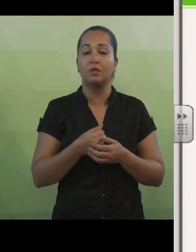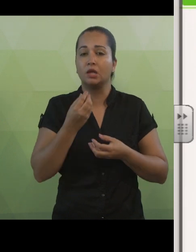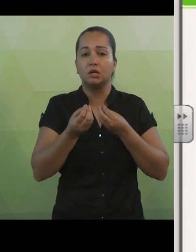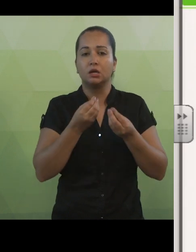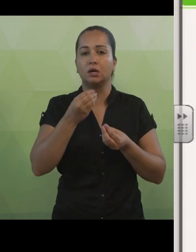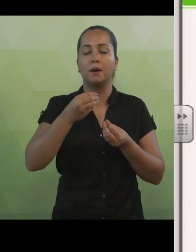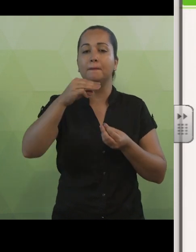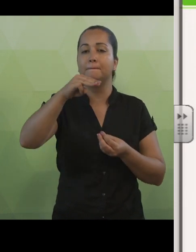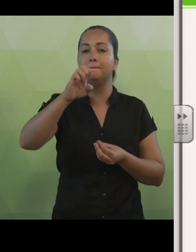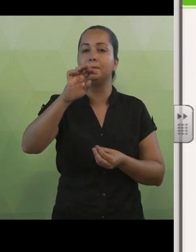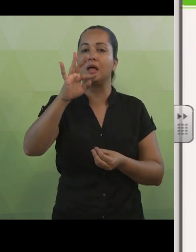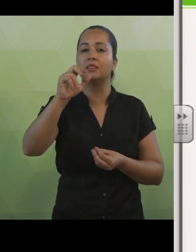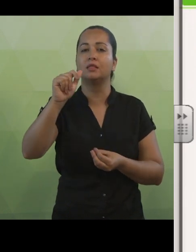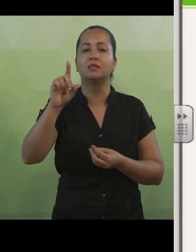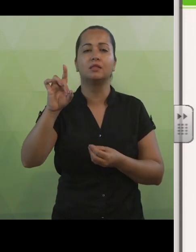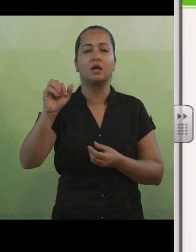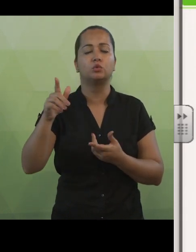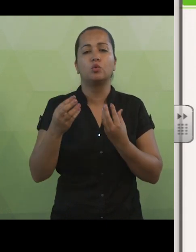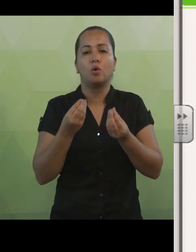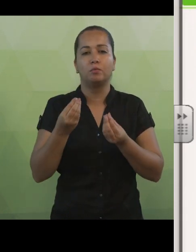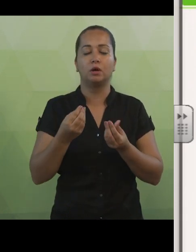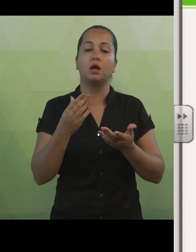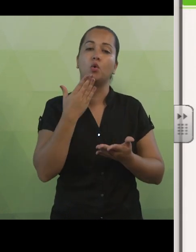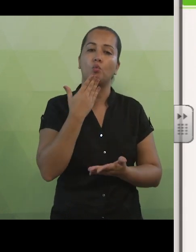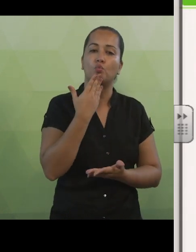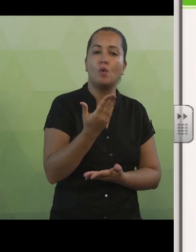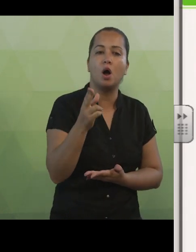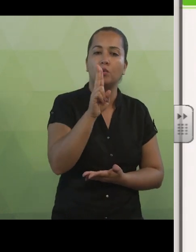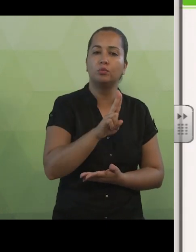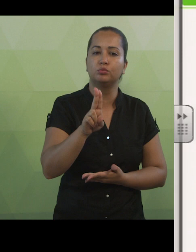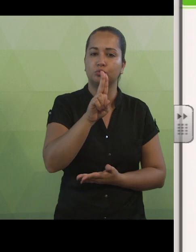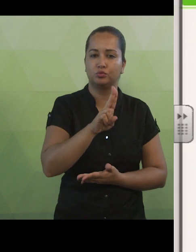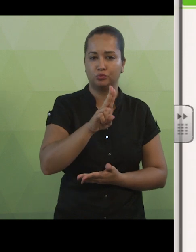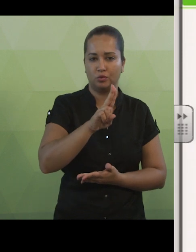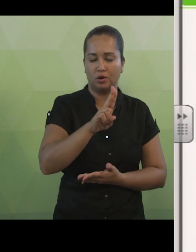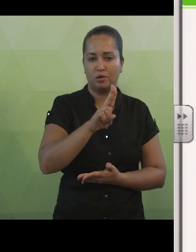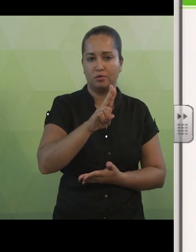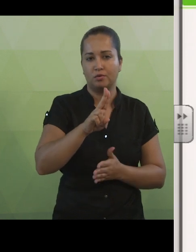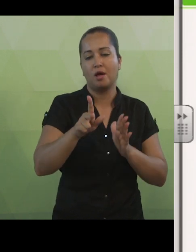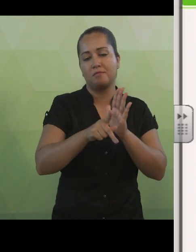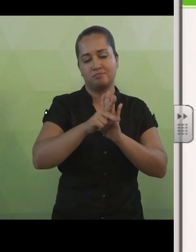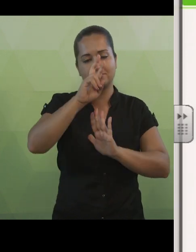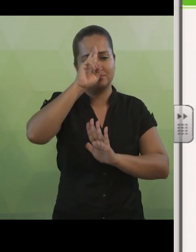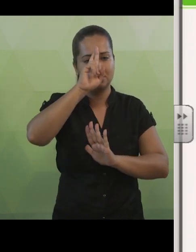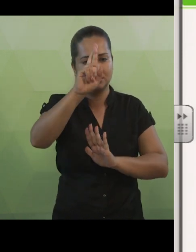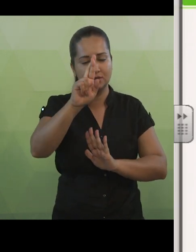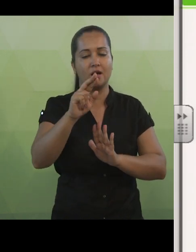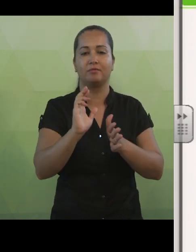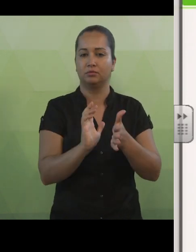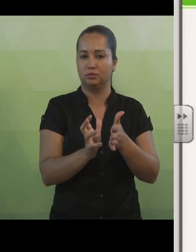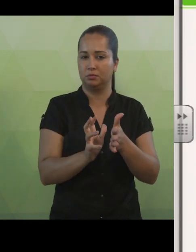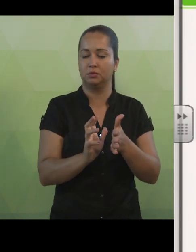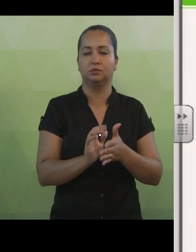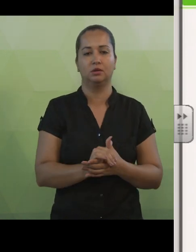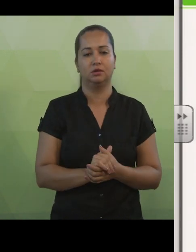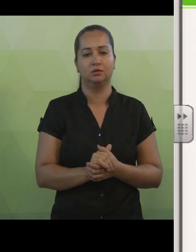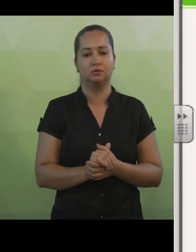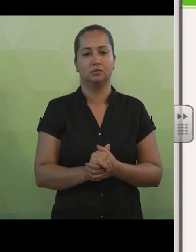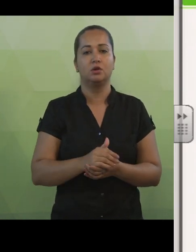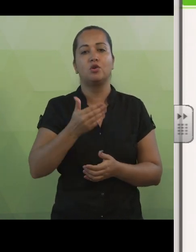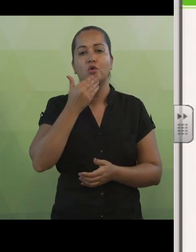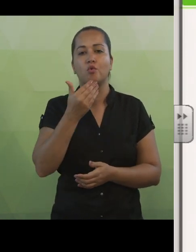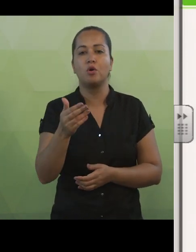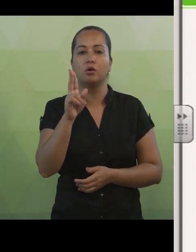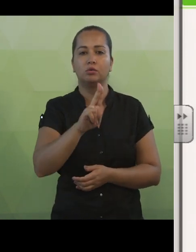Quais são esses metadados? São as informações de qual é o usuário que é o dono desse banco de dados, quais são os usuários que têm permissão